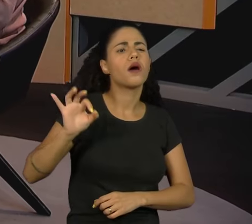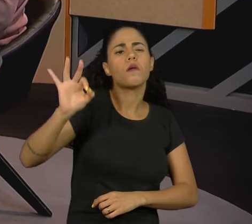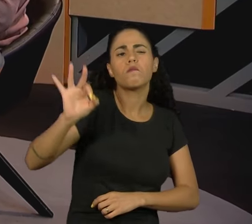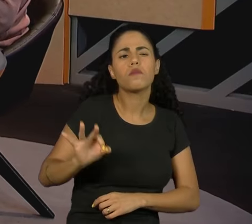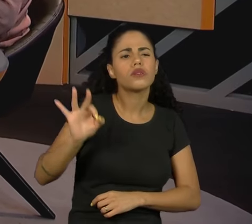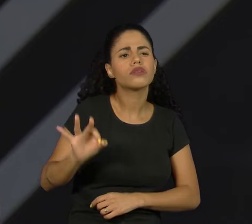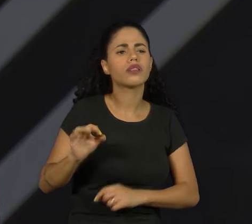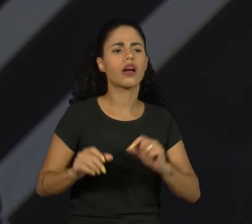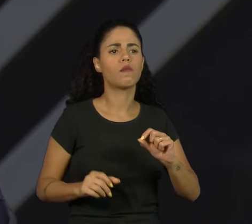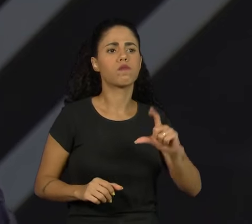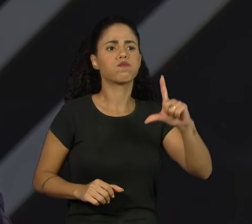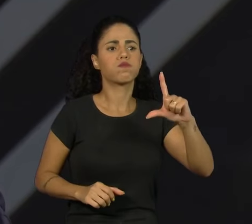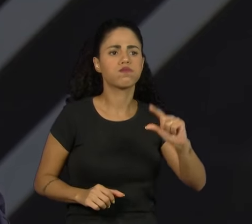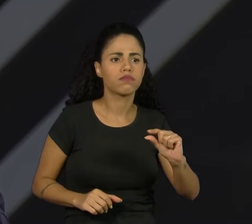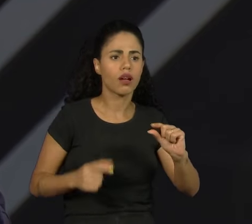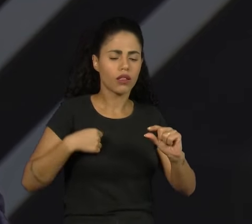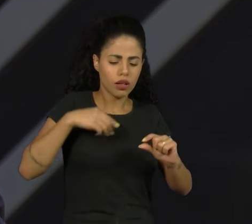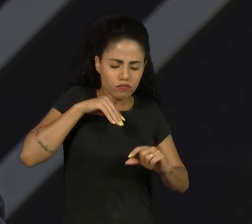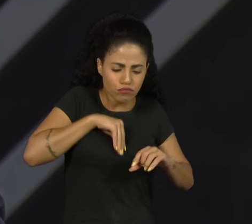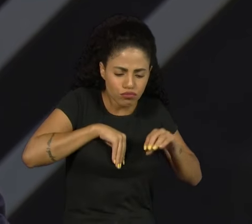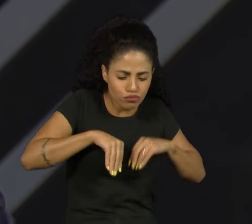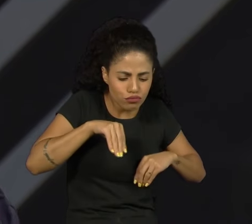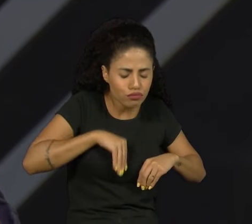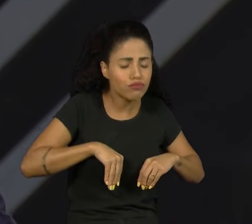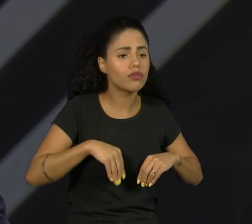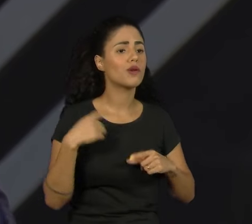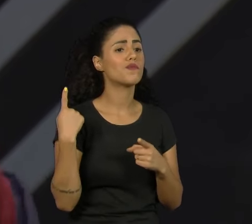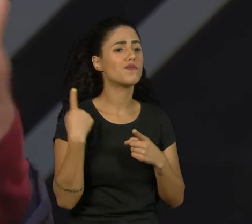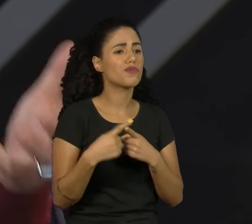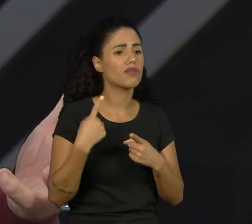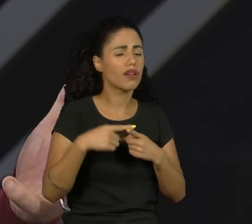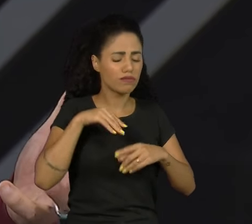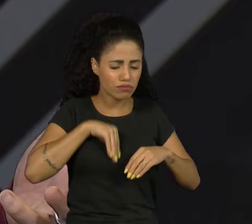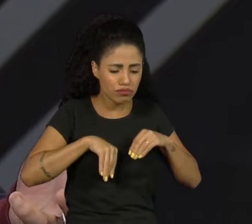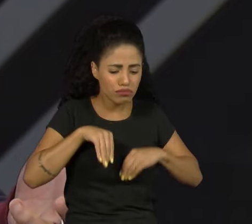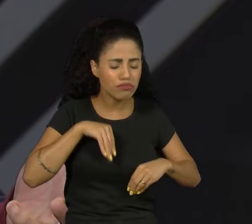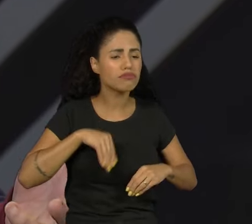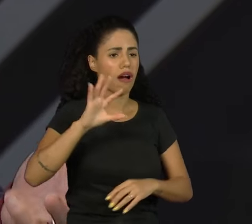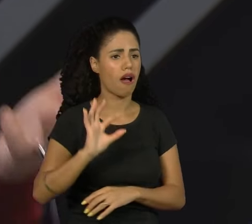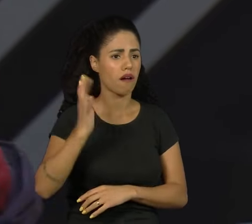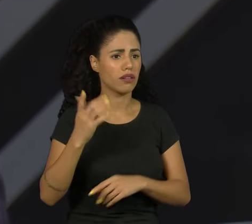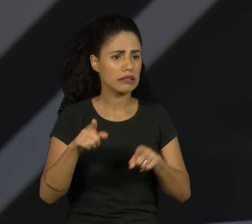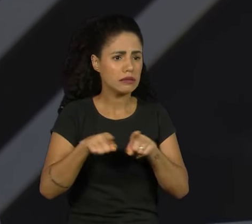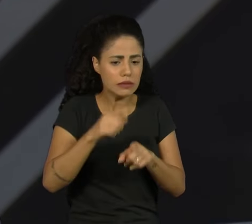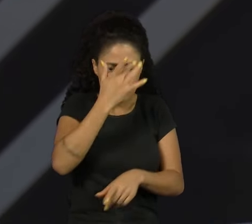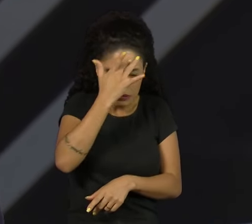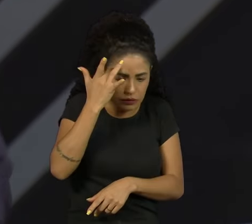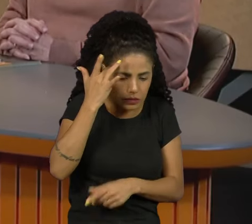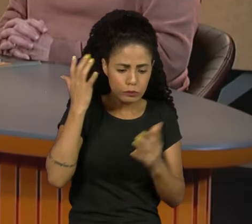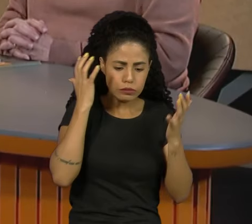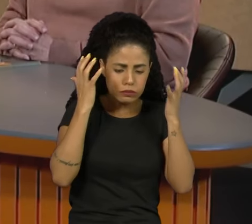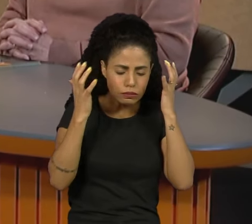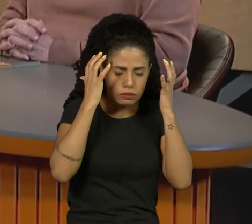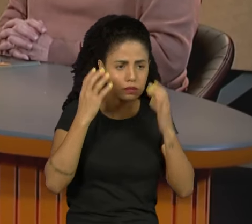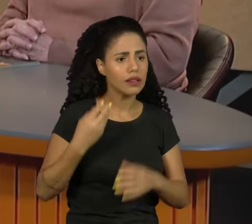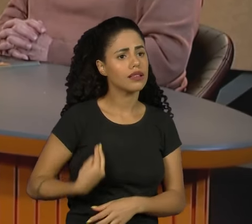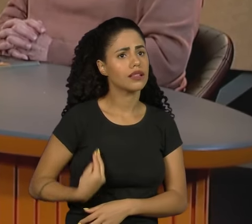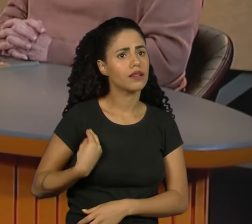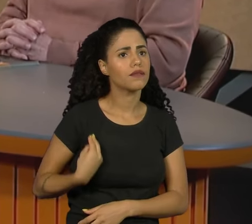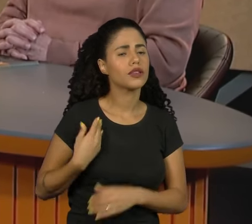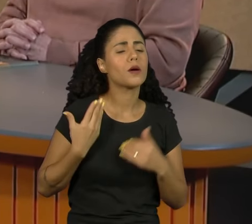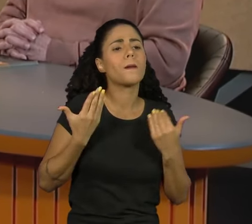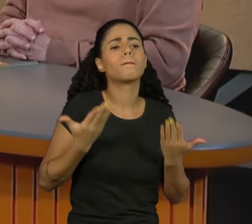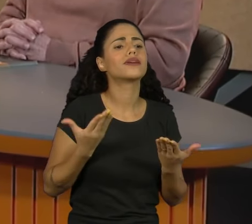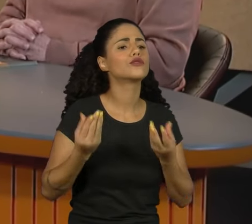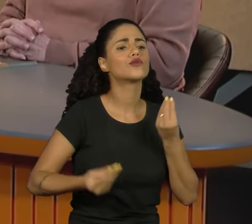com depressão, porque a depressão ela vem nos déficits orgânicos e psíquicos. O que é?